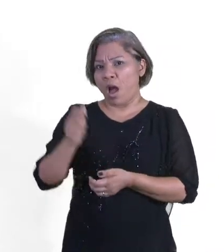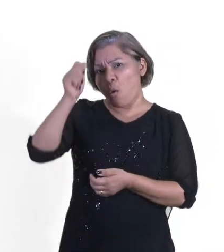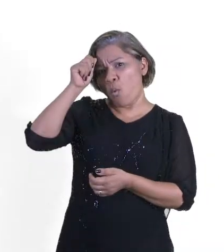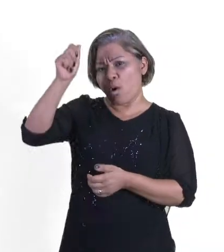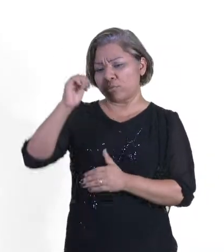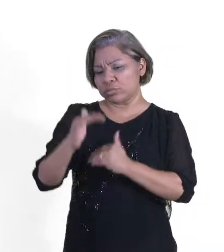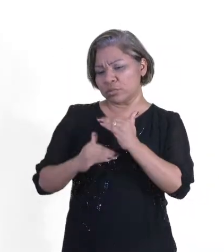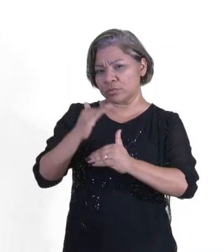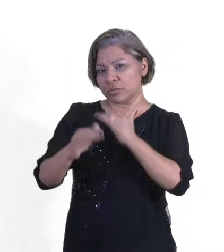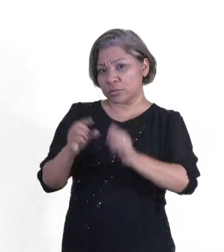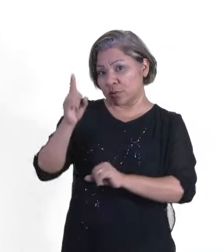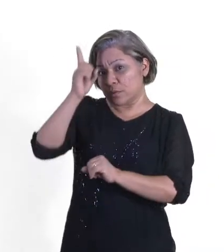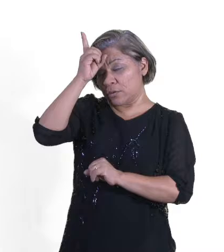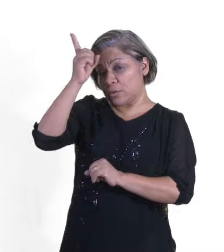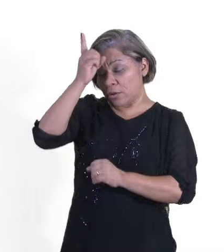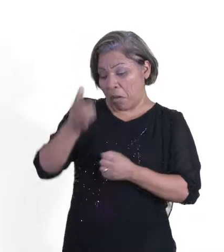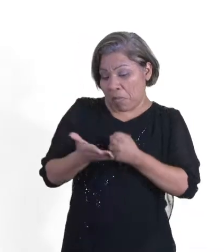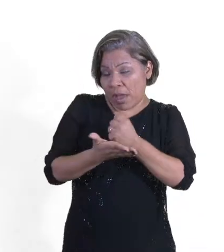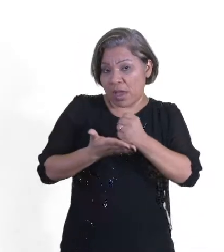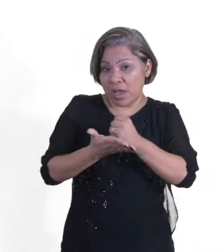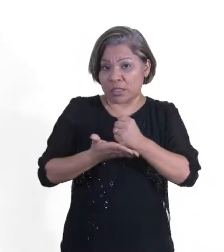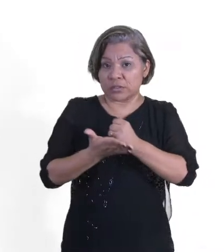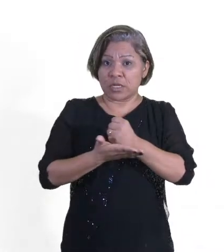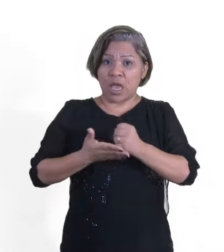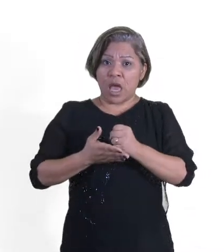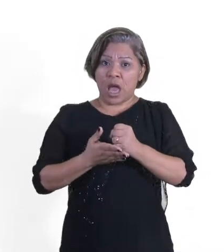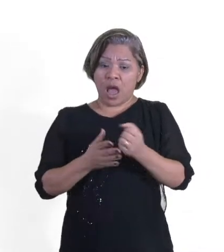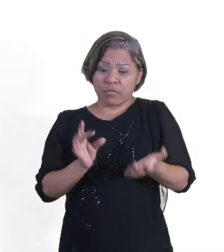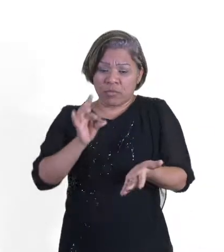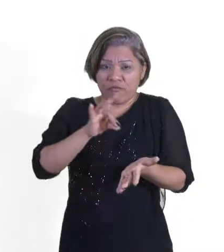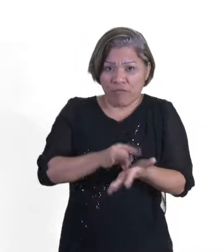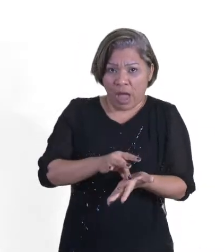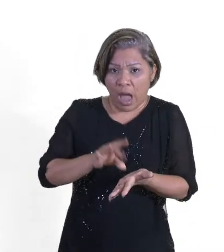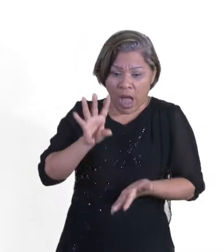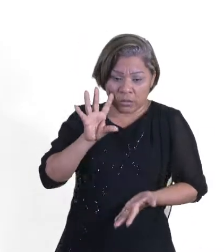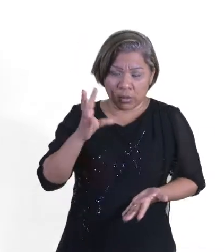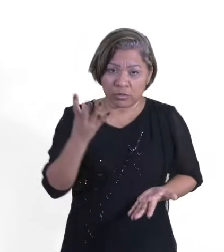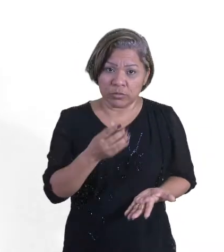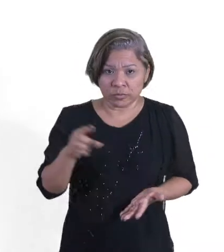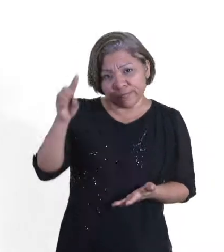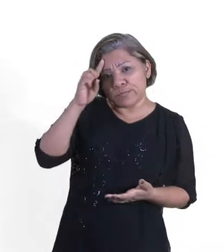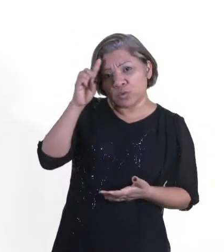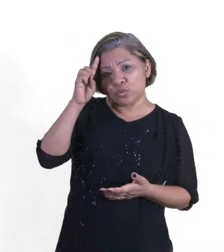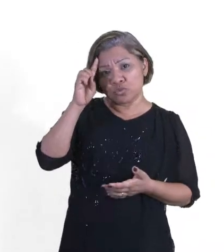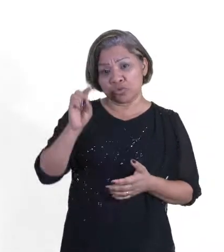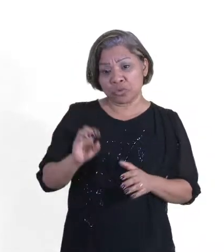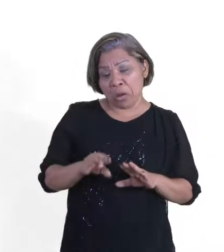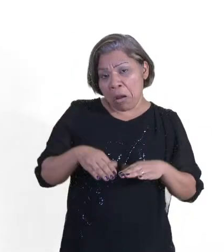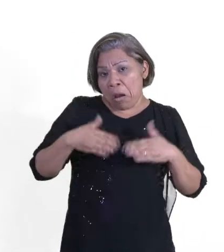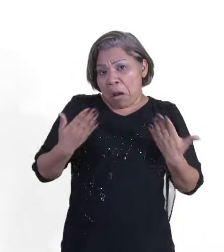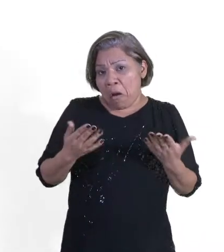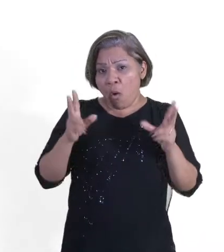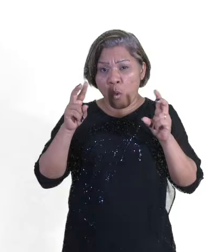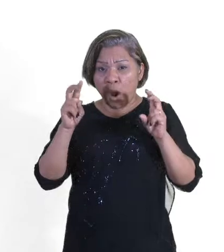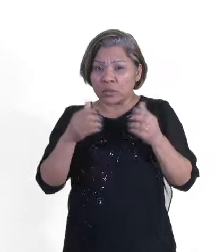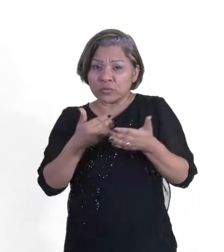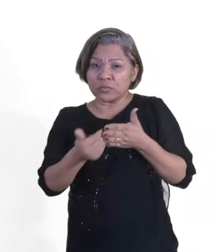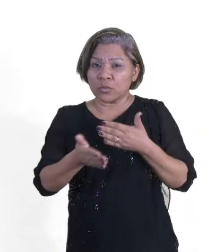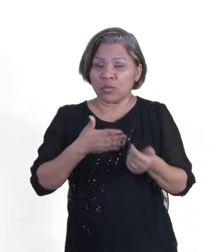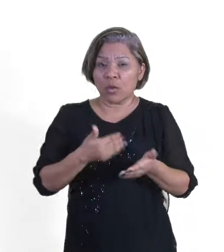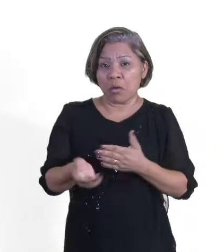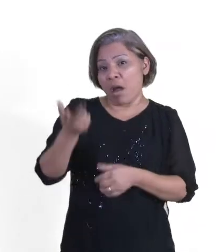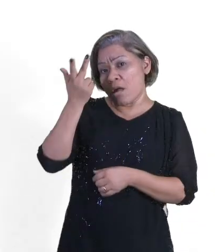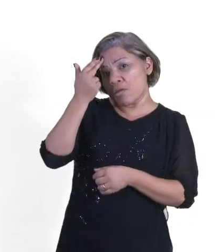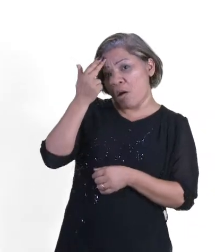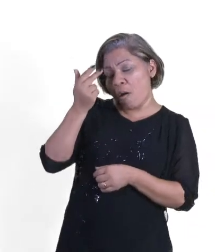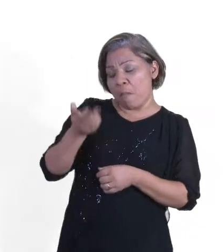em fatos ocorridos no dia a dia ou sobre qualquer outro assunto, considerando comum em nosso